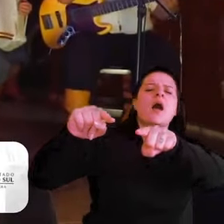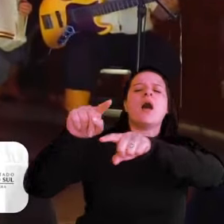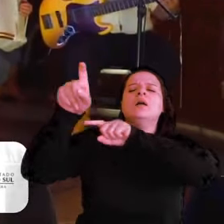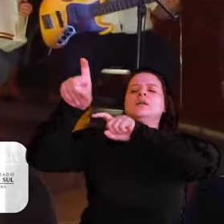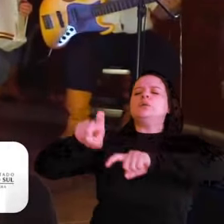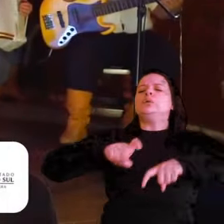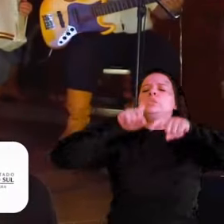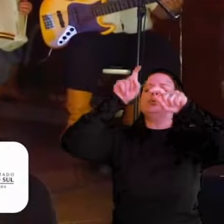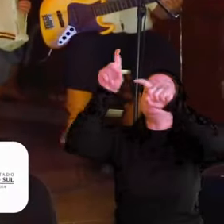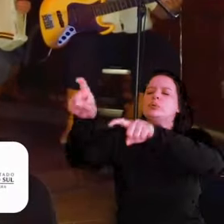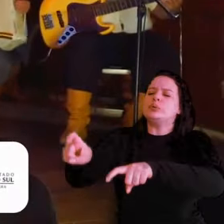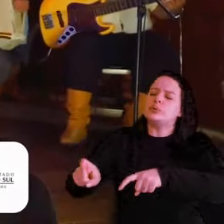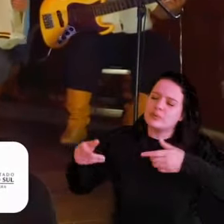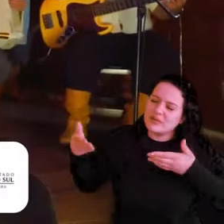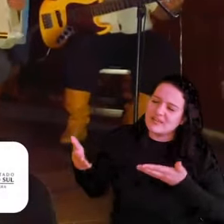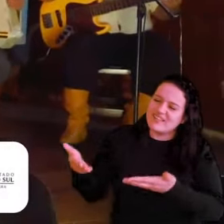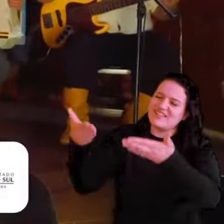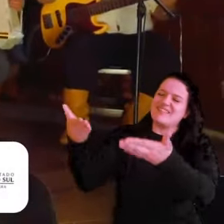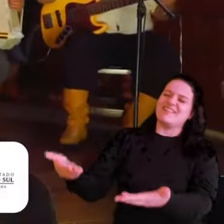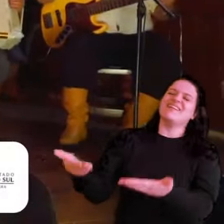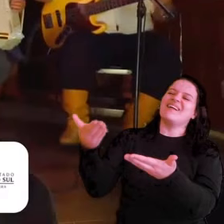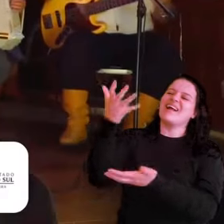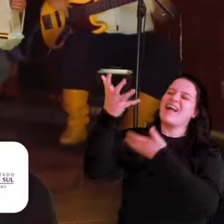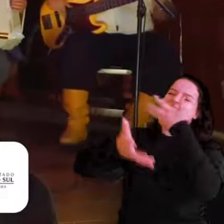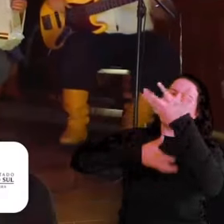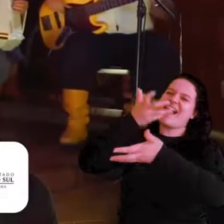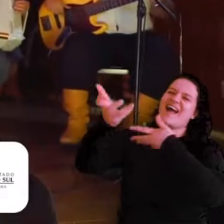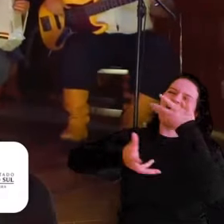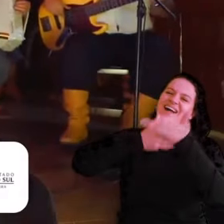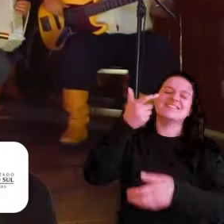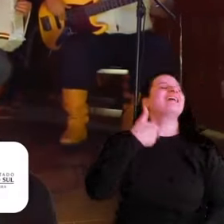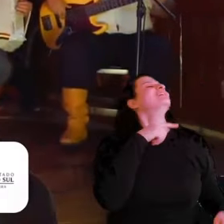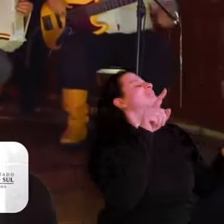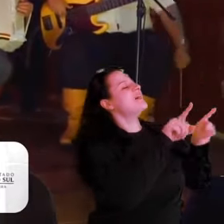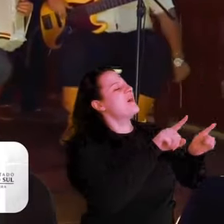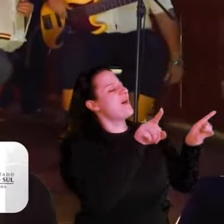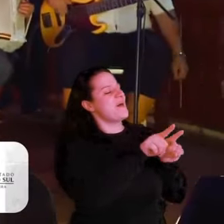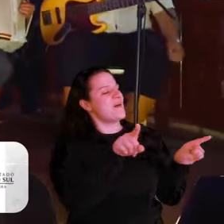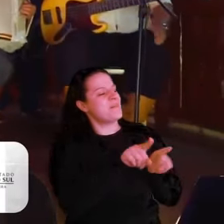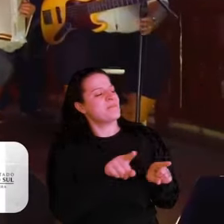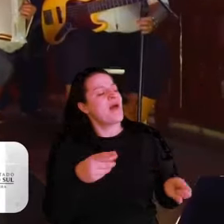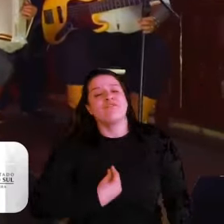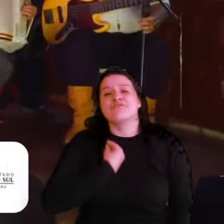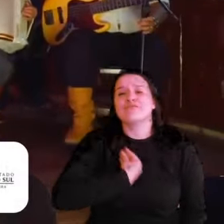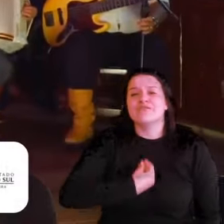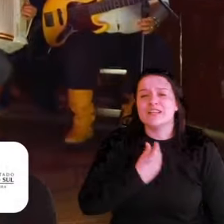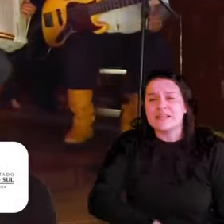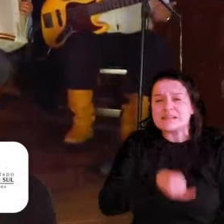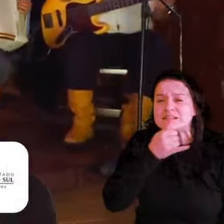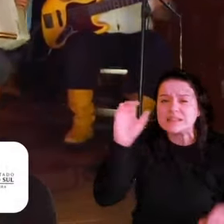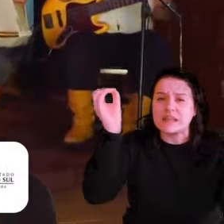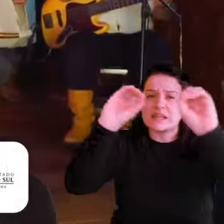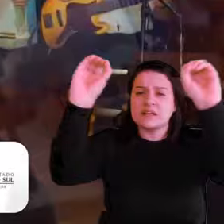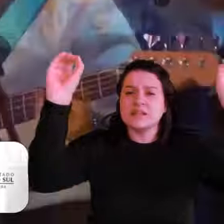Além de sermos campeiros, me orgulho em cantar contigo. Ah, eu também, meu parceiro, eu também. Na vida